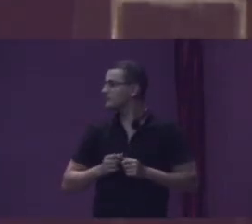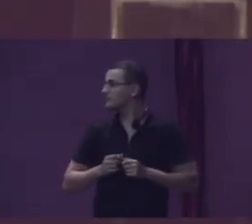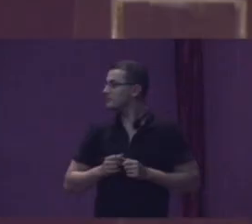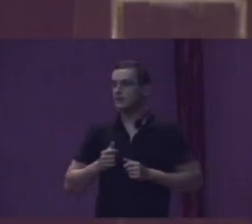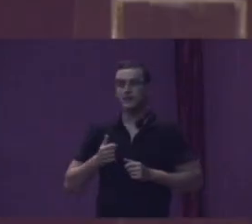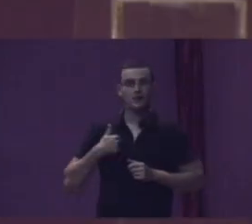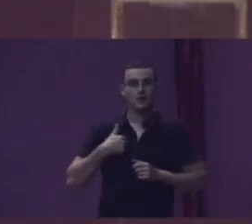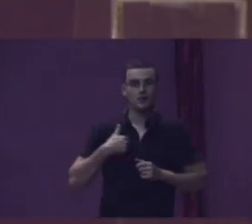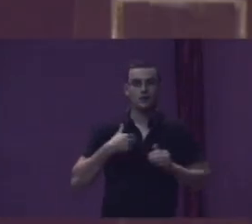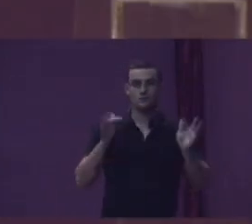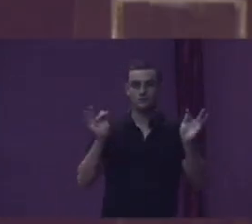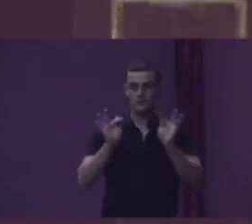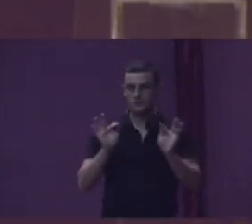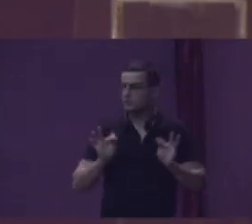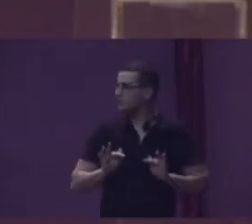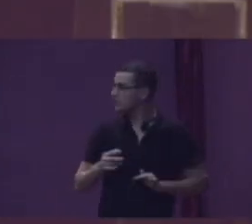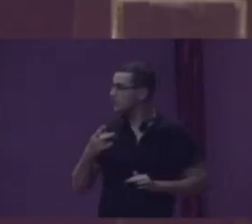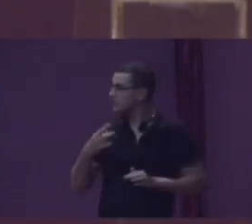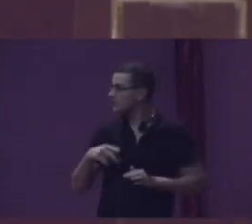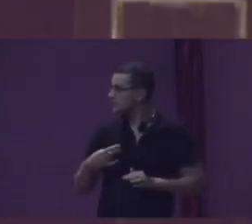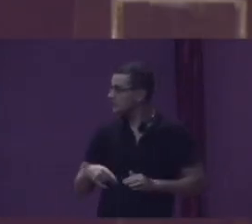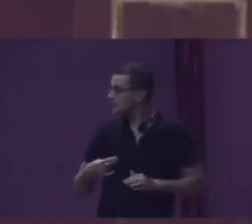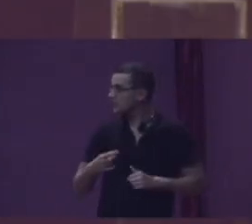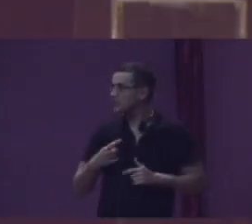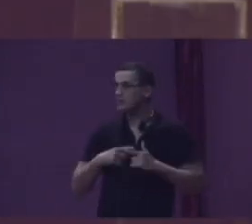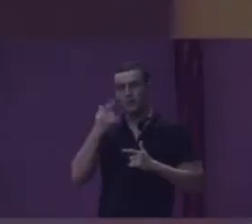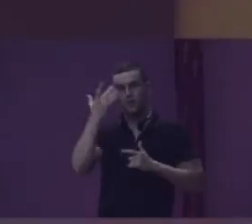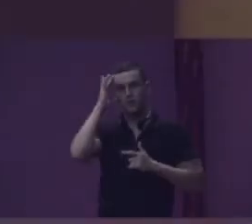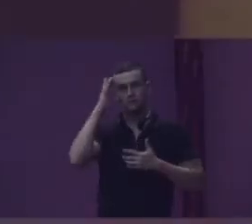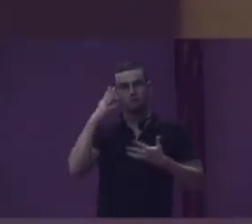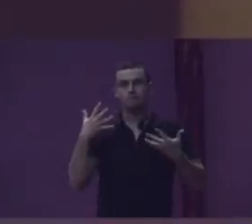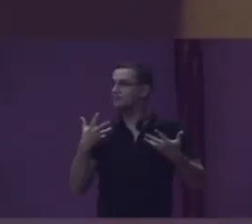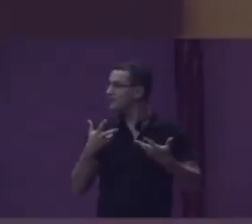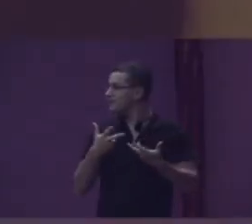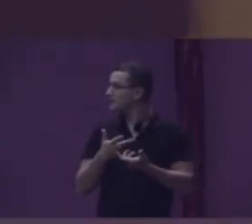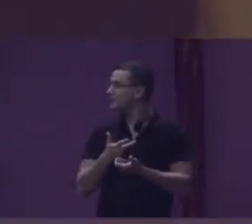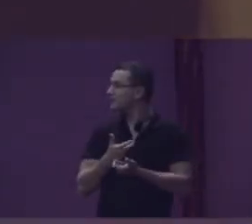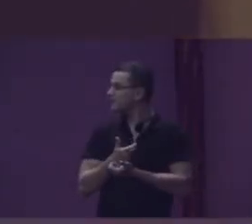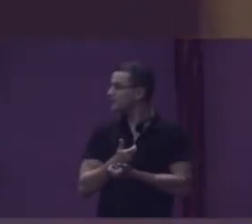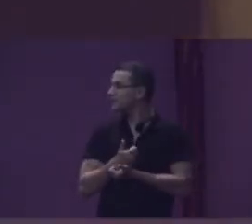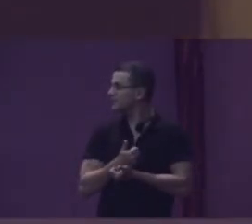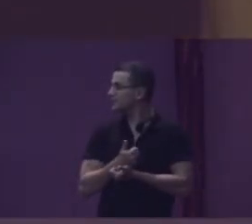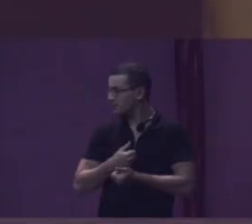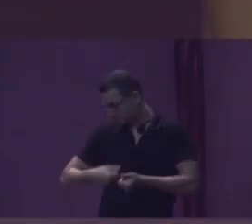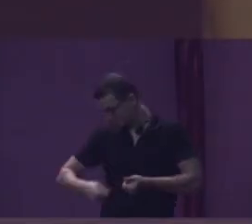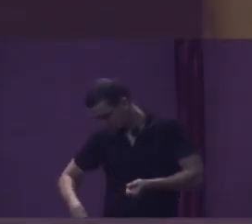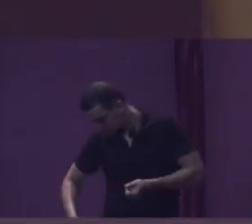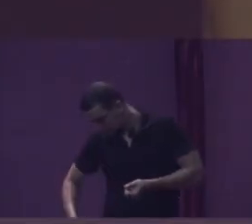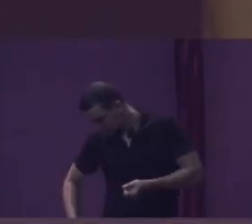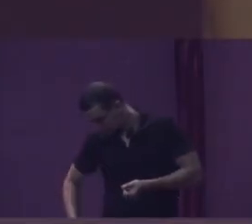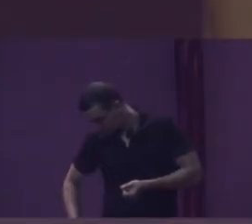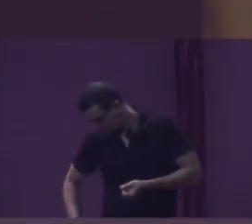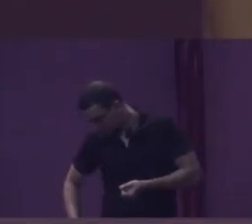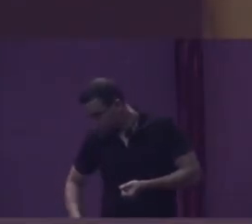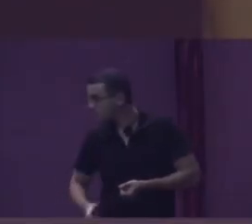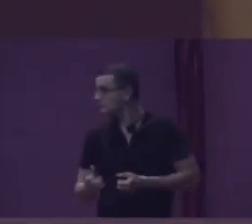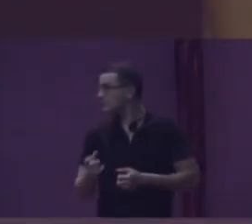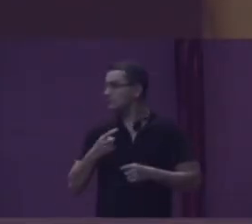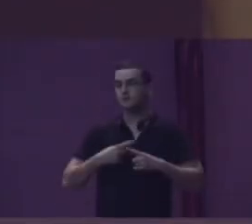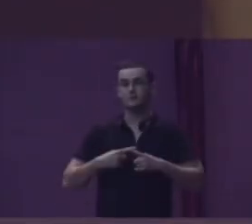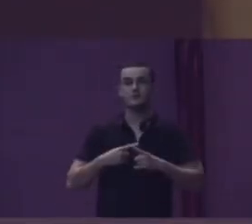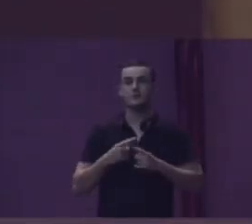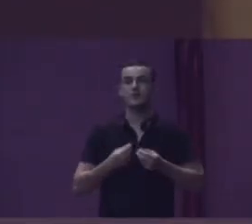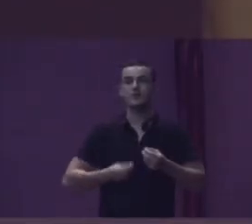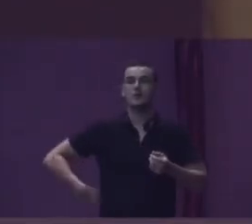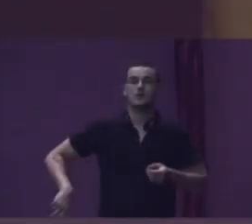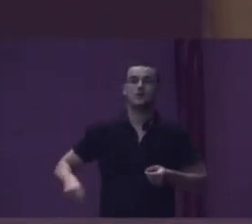aqui. Acho que essa secção é formidável, porque pode-se ver que o risco é uma